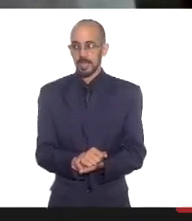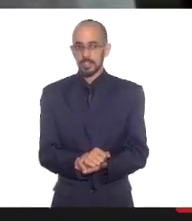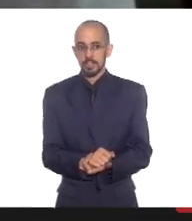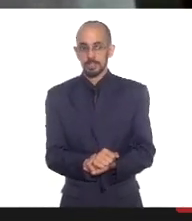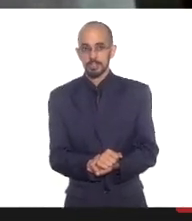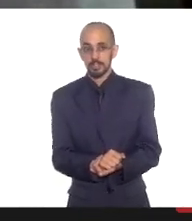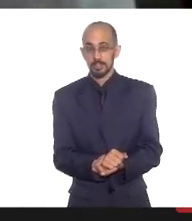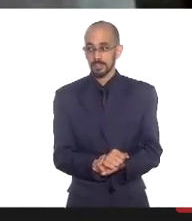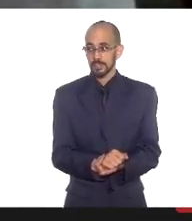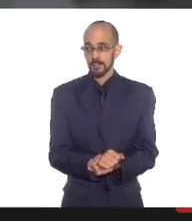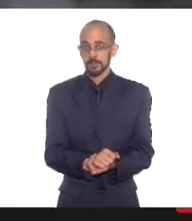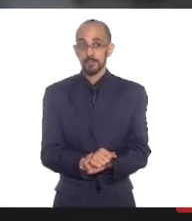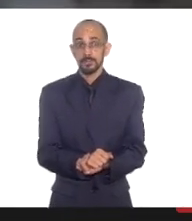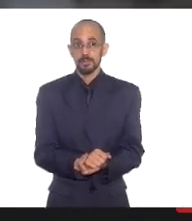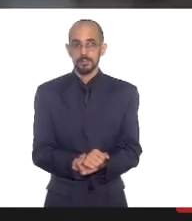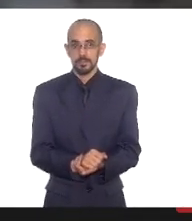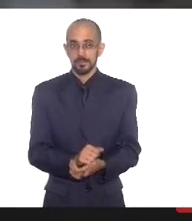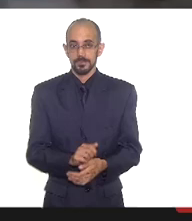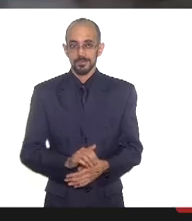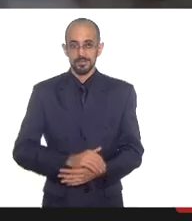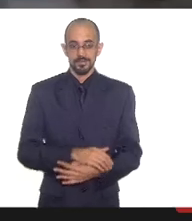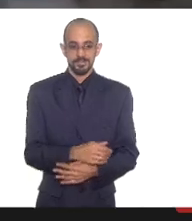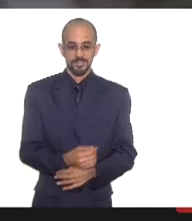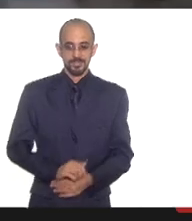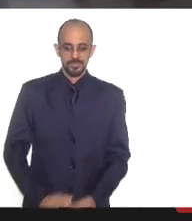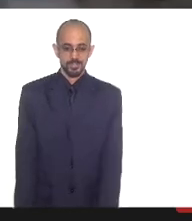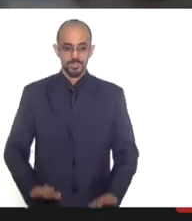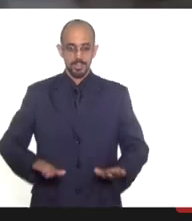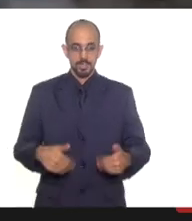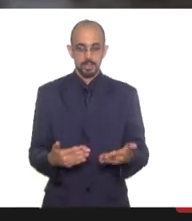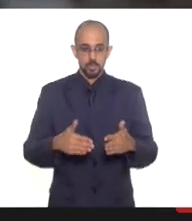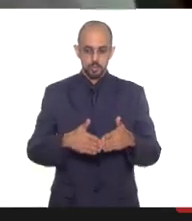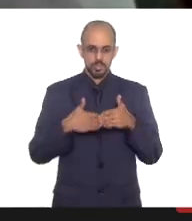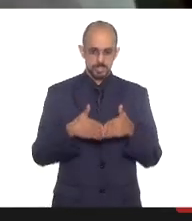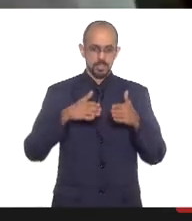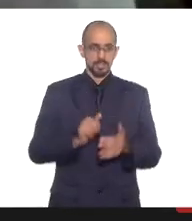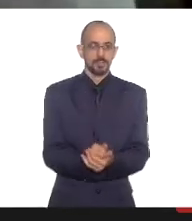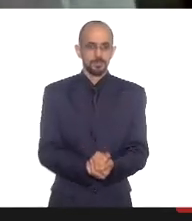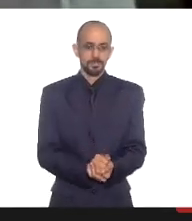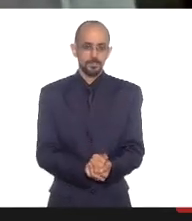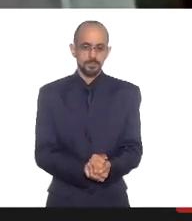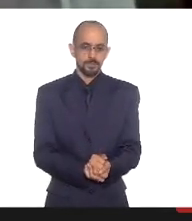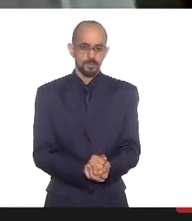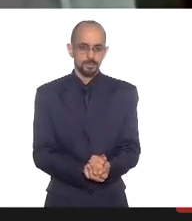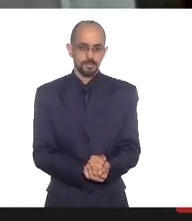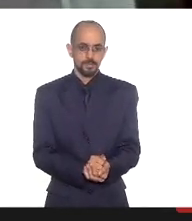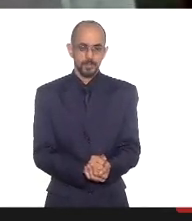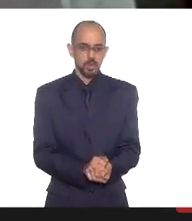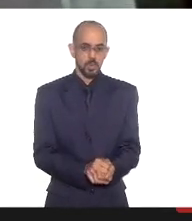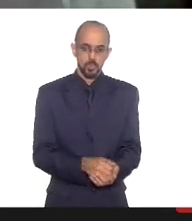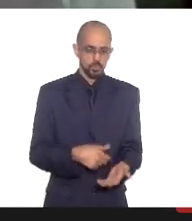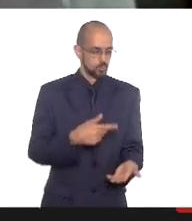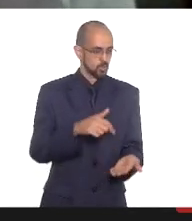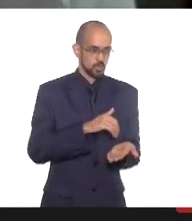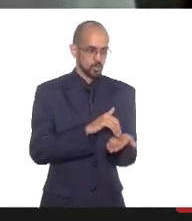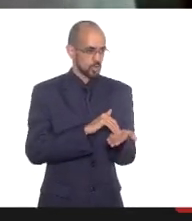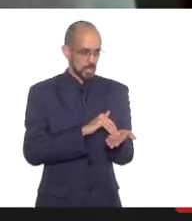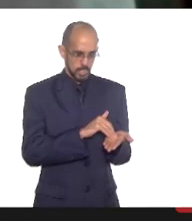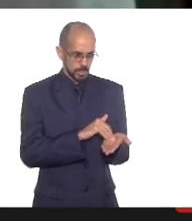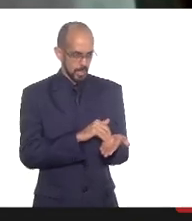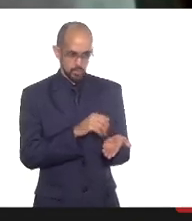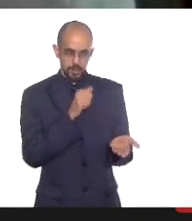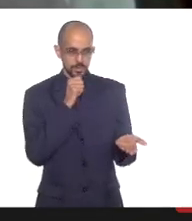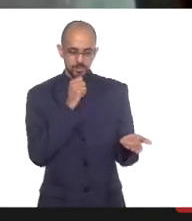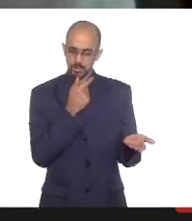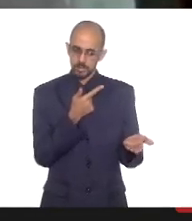secretário por extenso é o sonho não estava bem à frente da secretaria mas deve